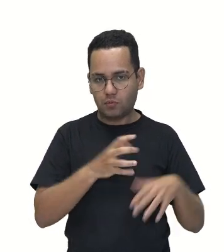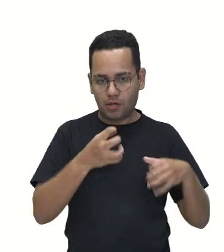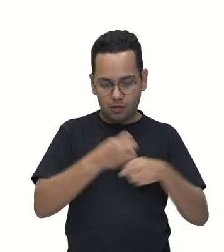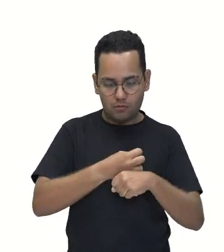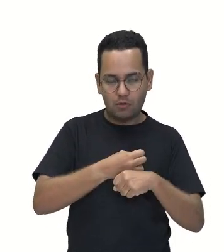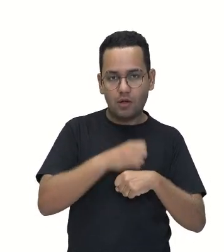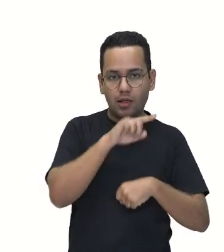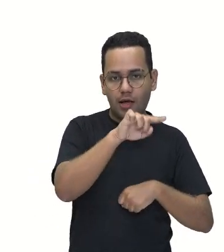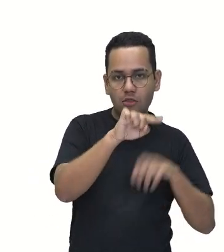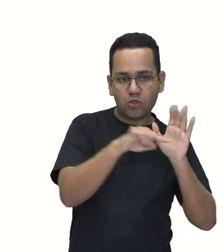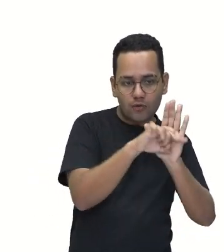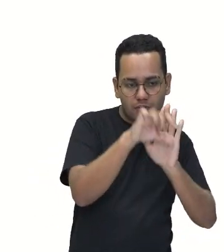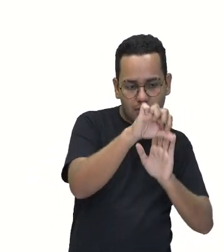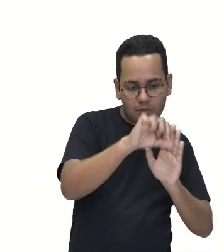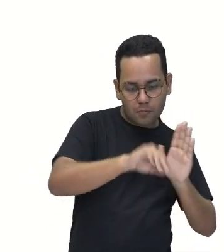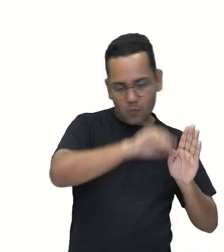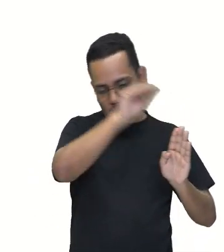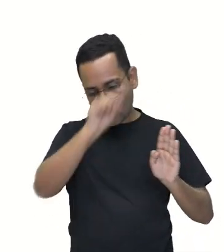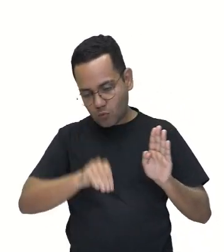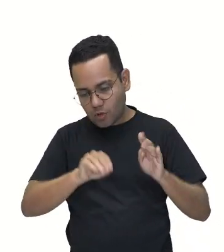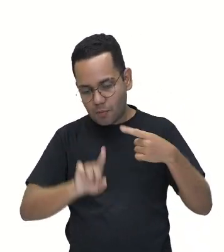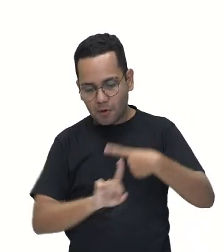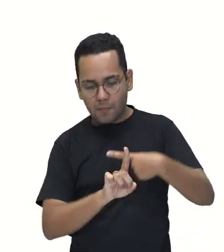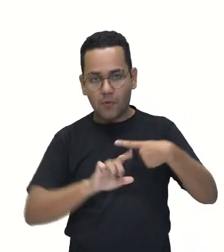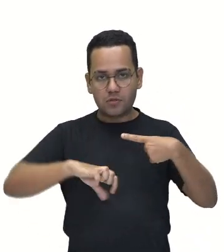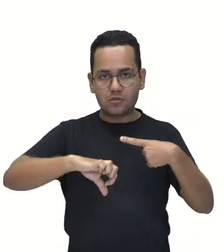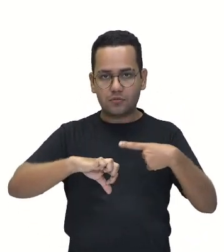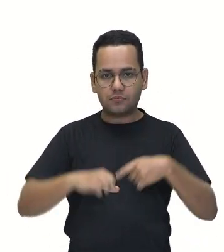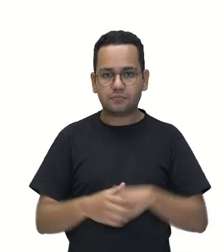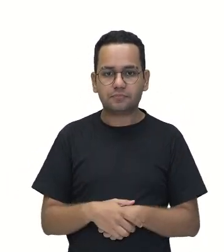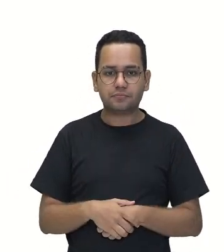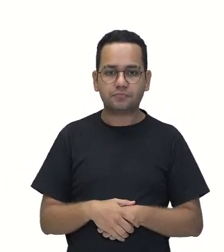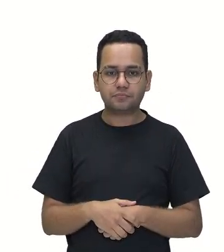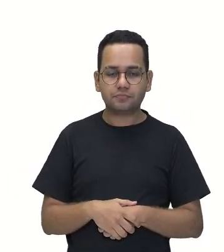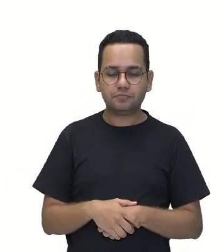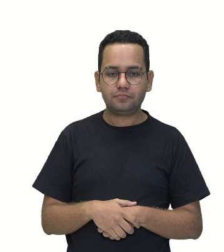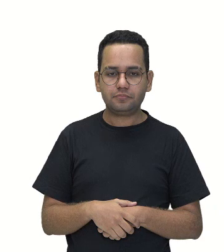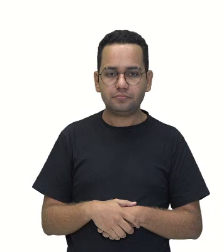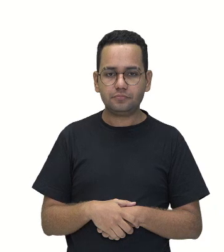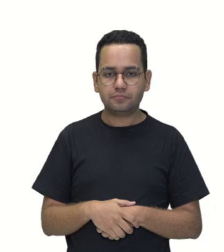negativo ele vai passar por para o segundo membro positivo